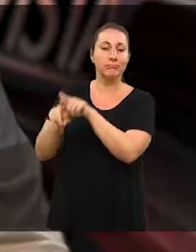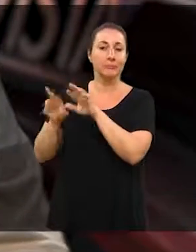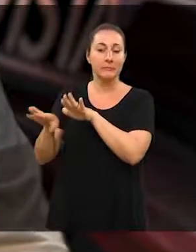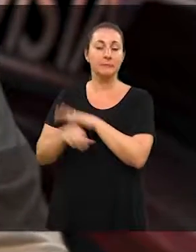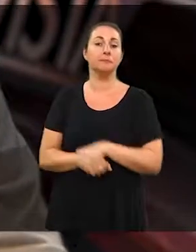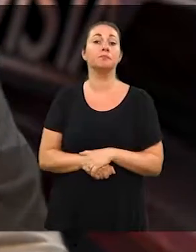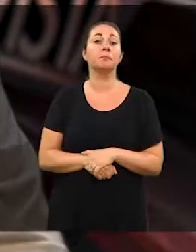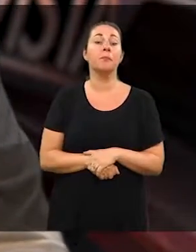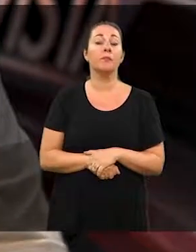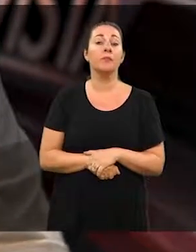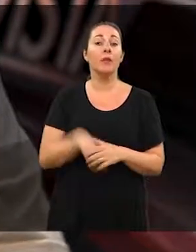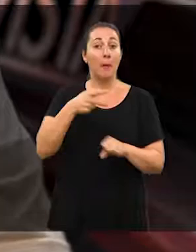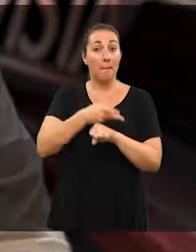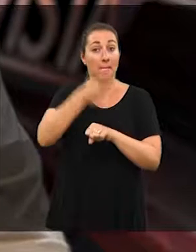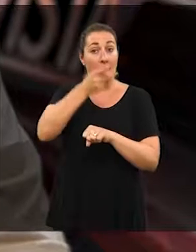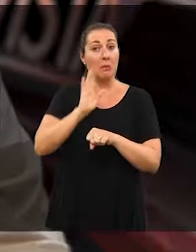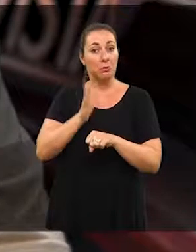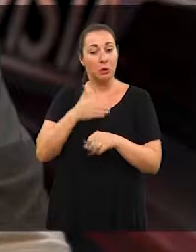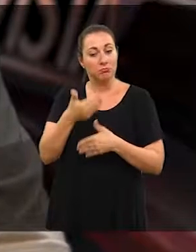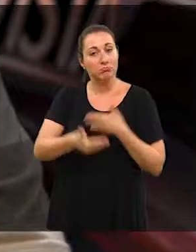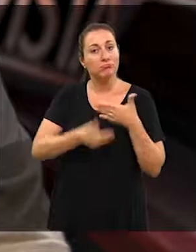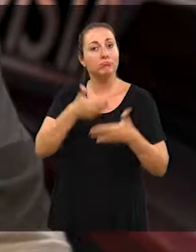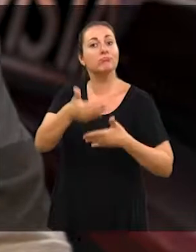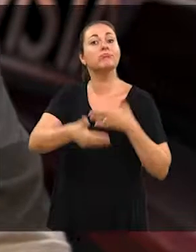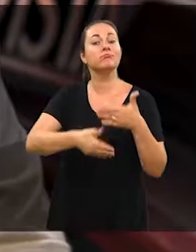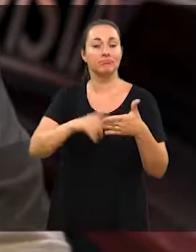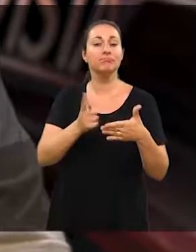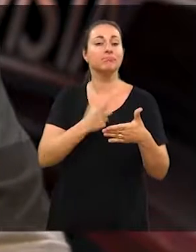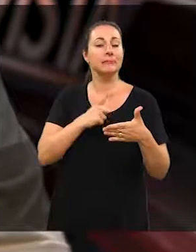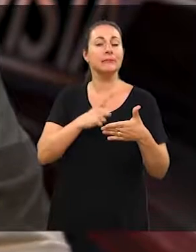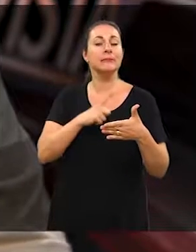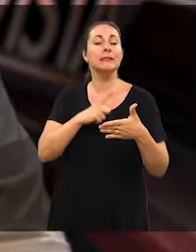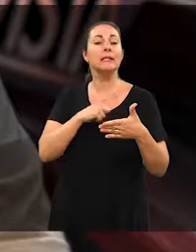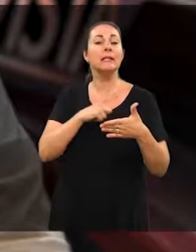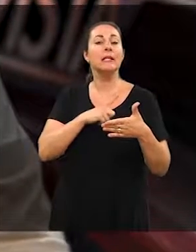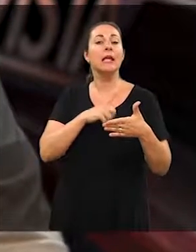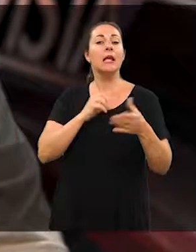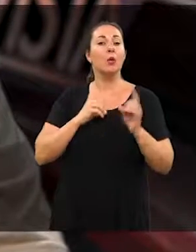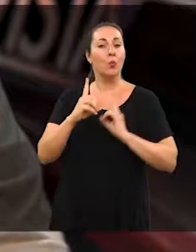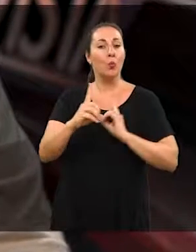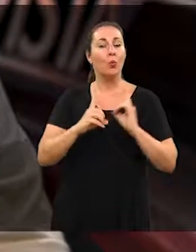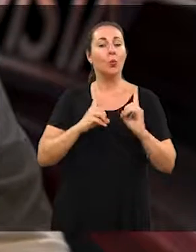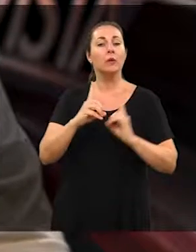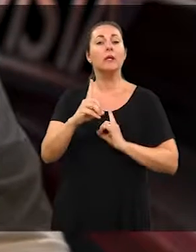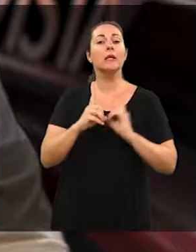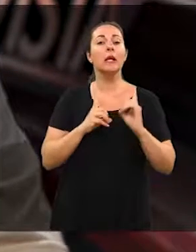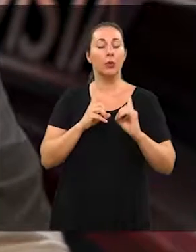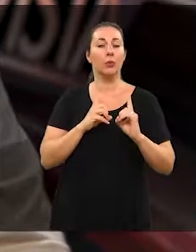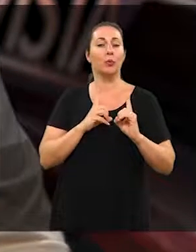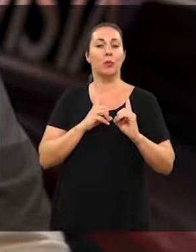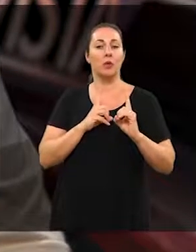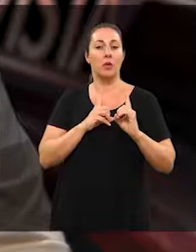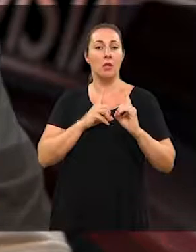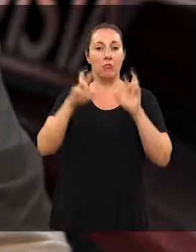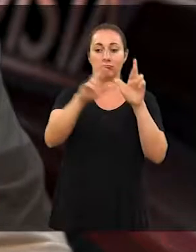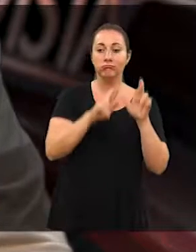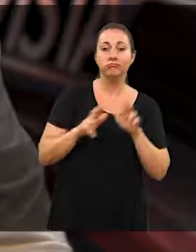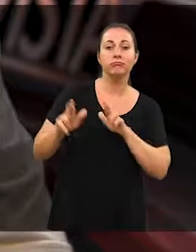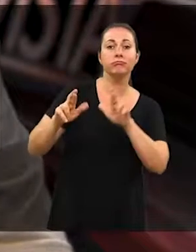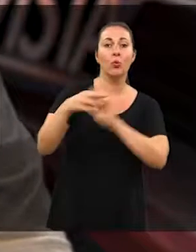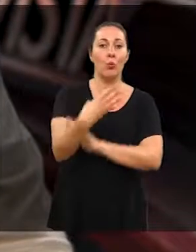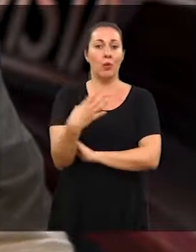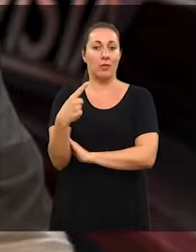prêmio, ele já está em andamento, né? Uhum. A gente tem a nossa coordenadoria, até para o público saber, ela atinge